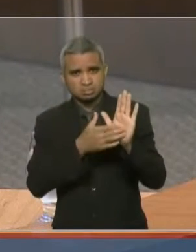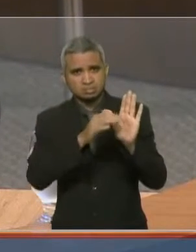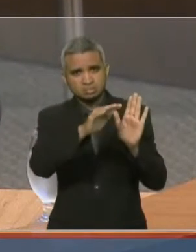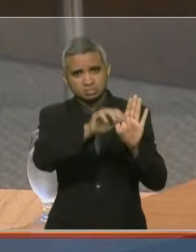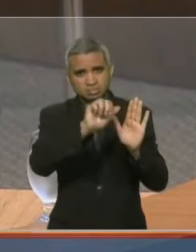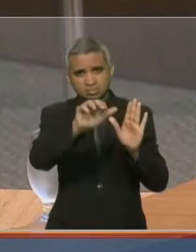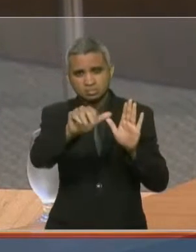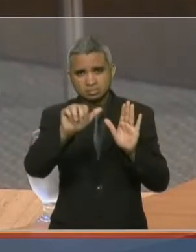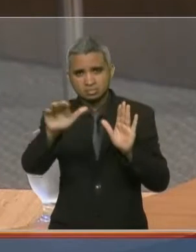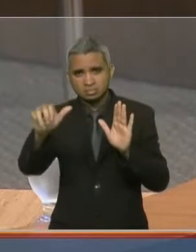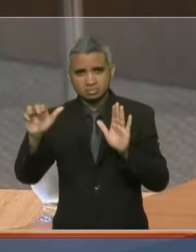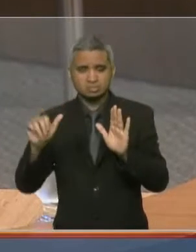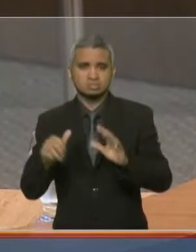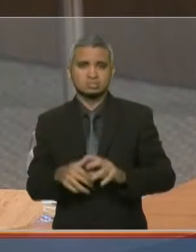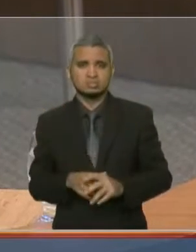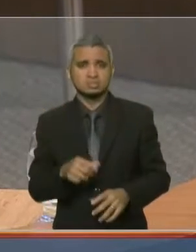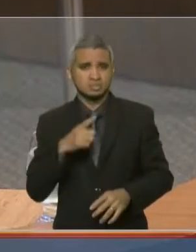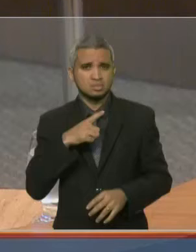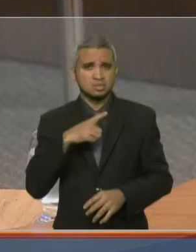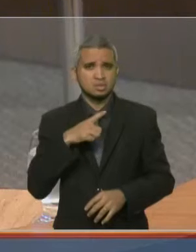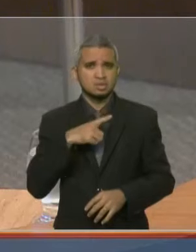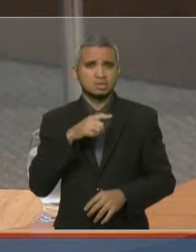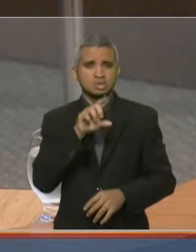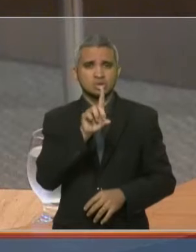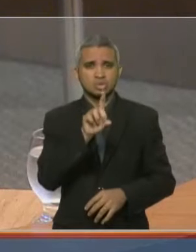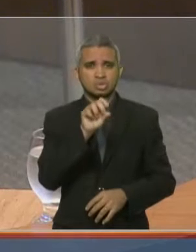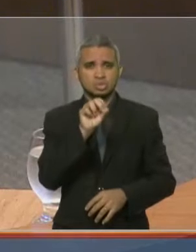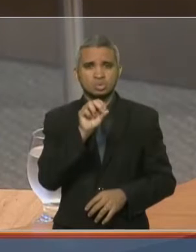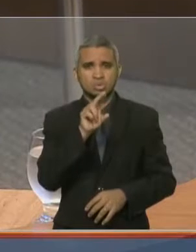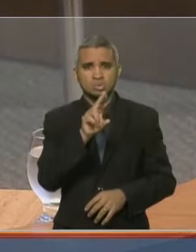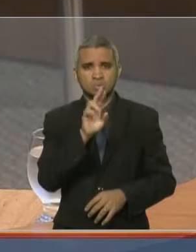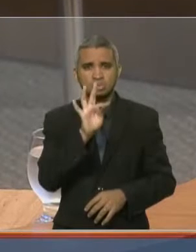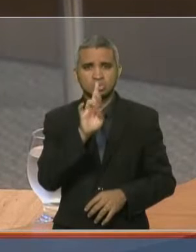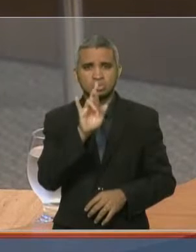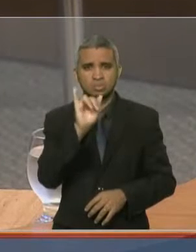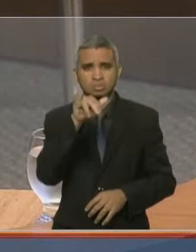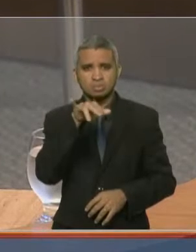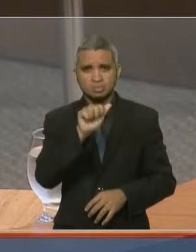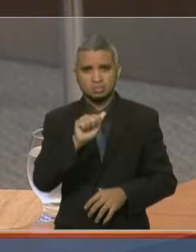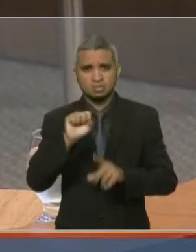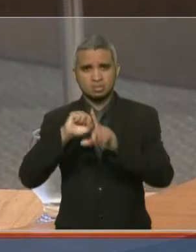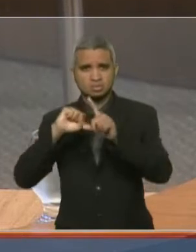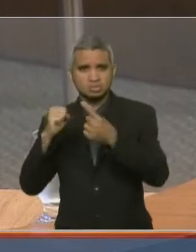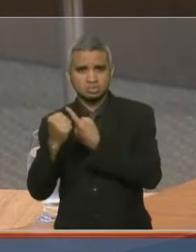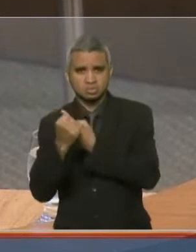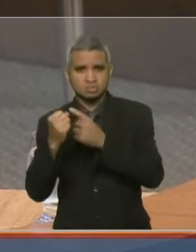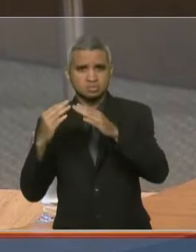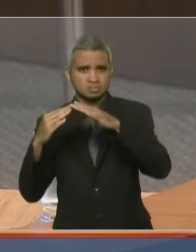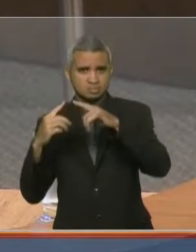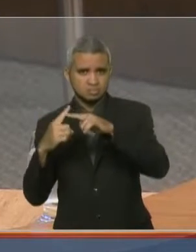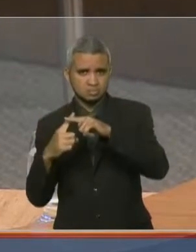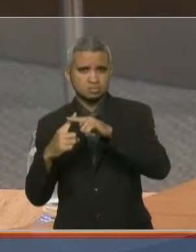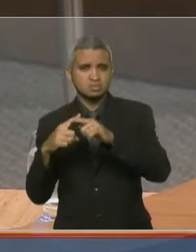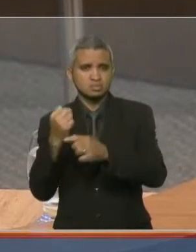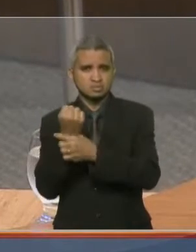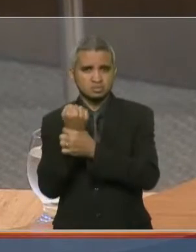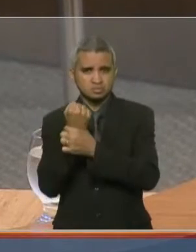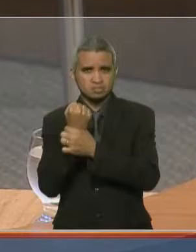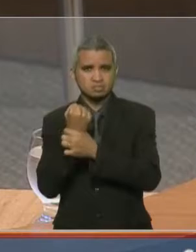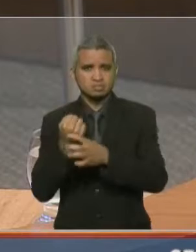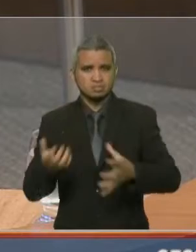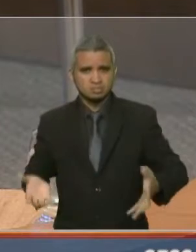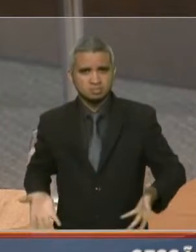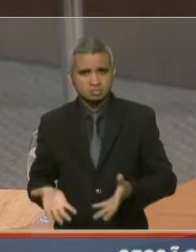doutrina social da Igreja, para fortalecer a cidadania e o bem comum, que são os sinais